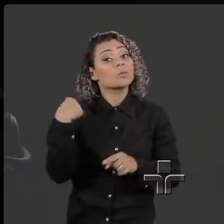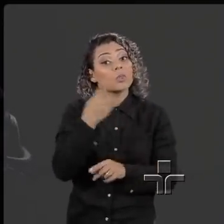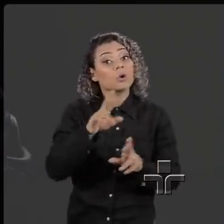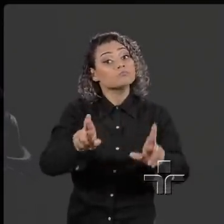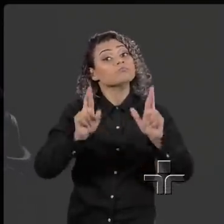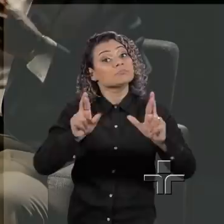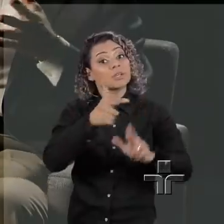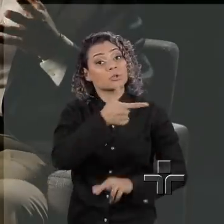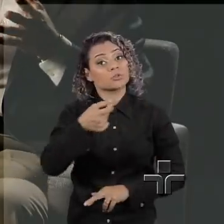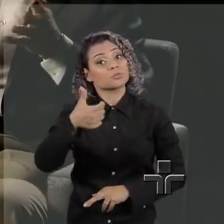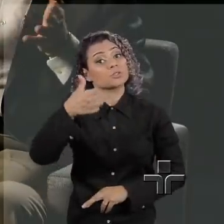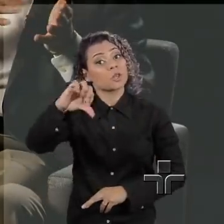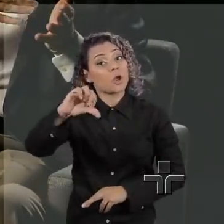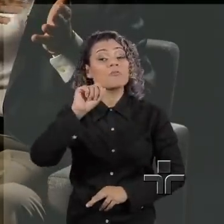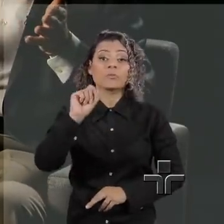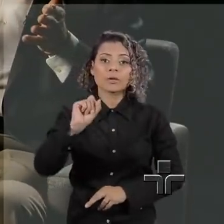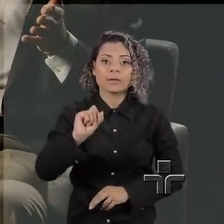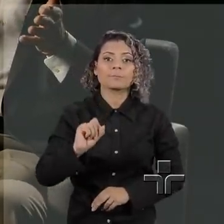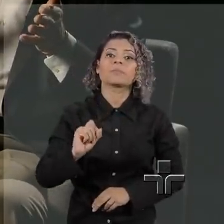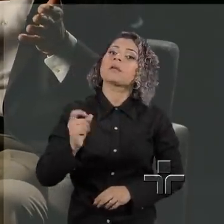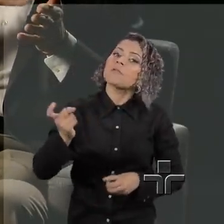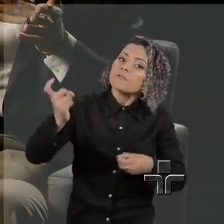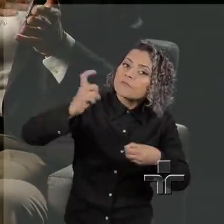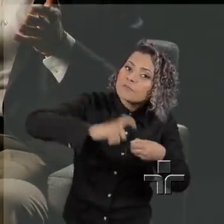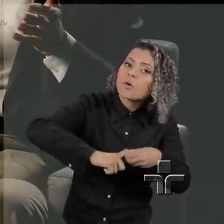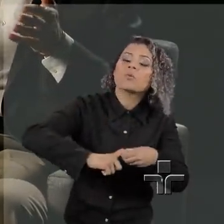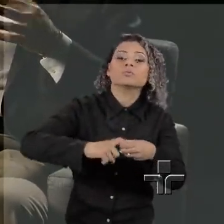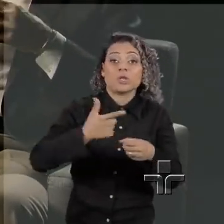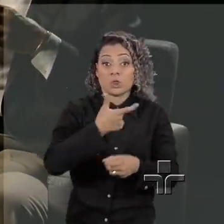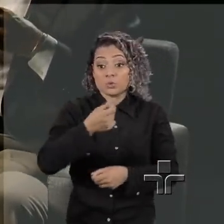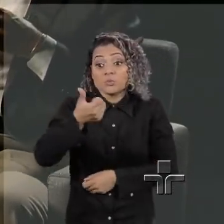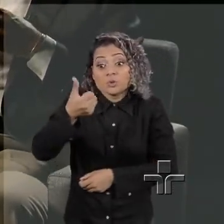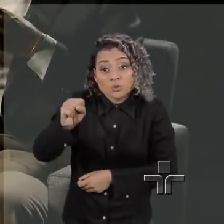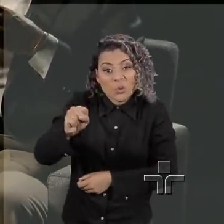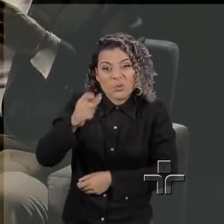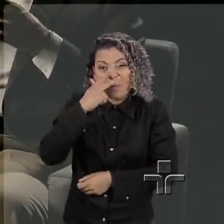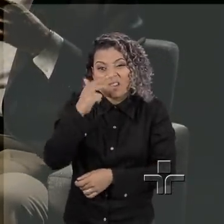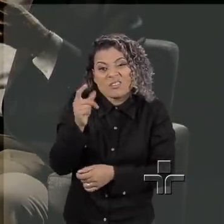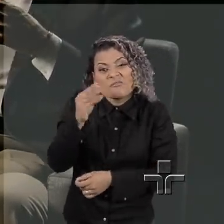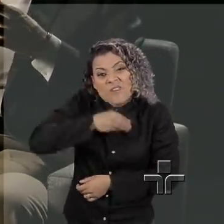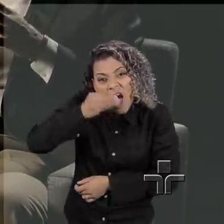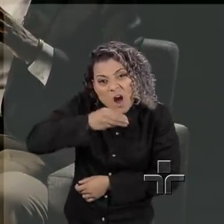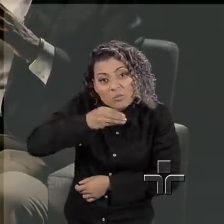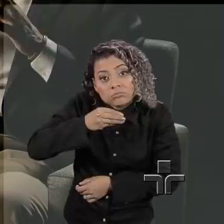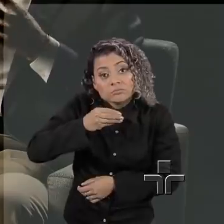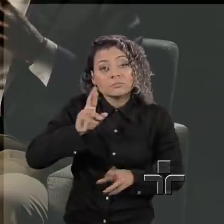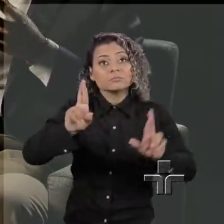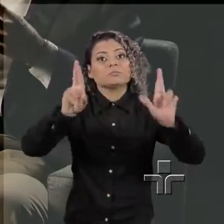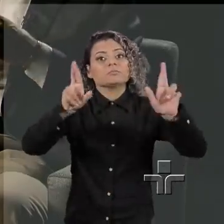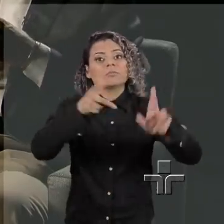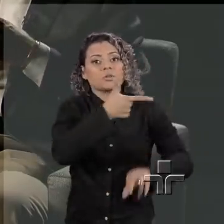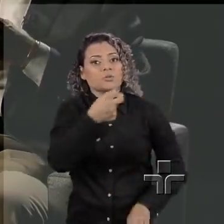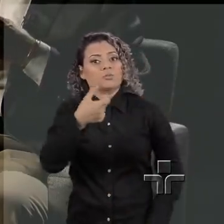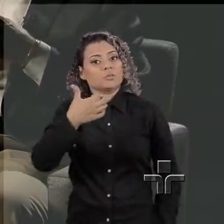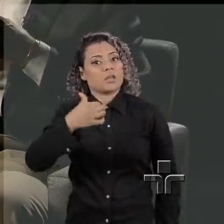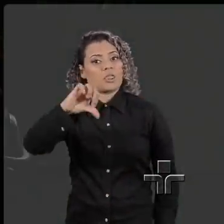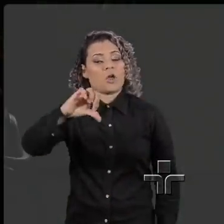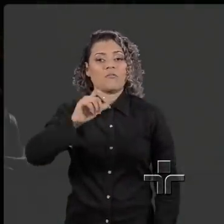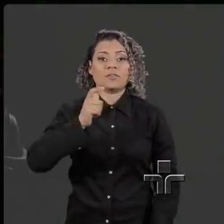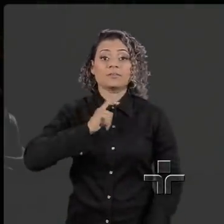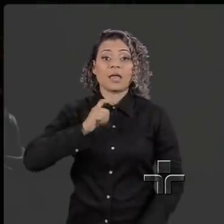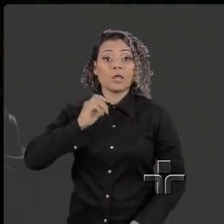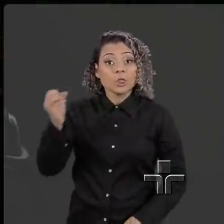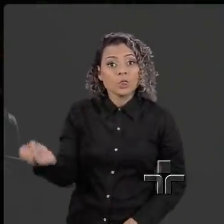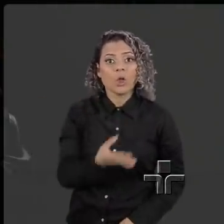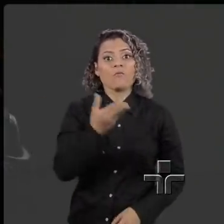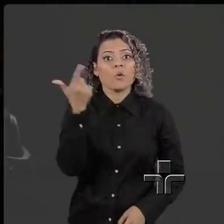para 2019? Basicamente que essa retomada, que nesse ano foi um pouco frustrada, no ano que vem pode ter uma performance